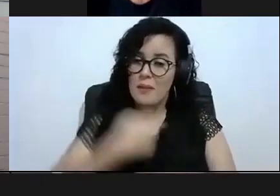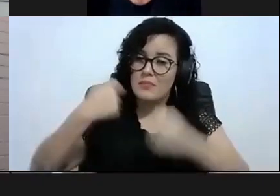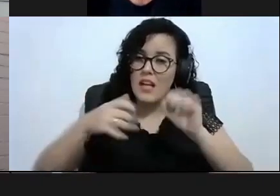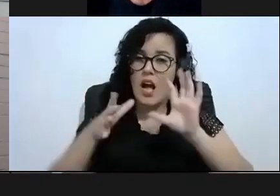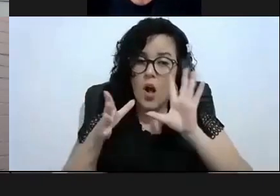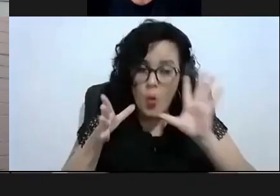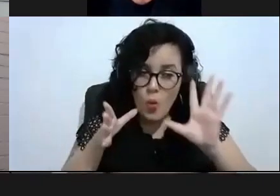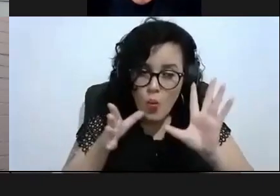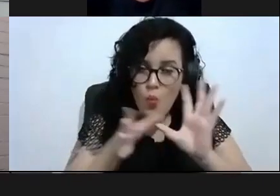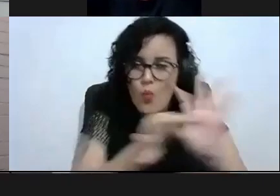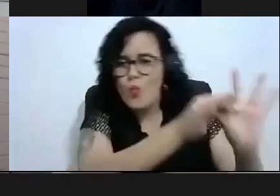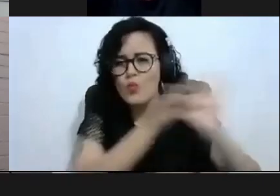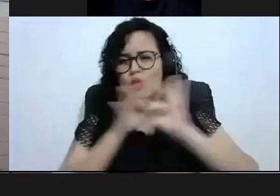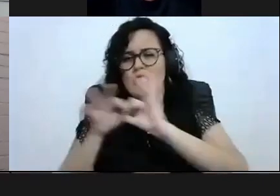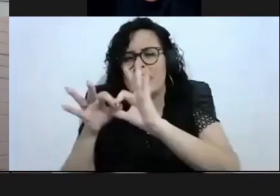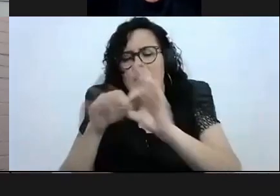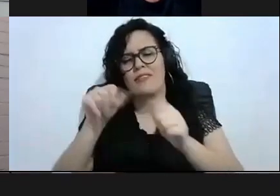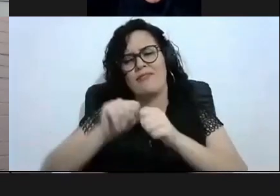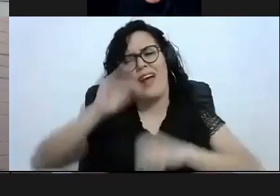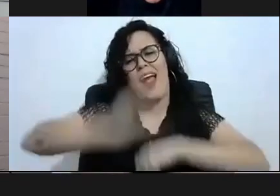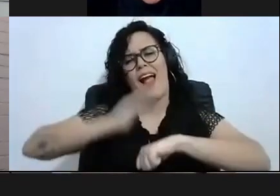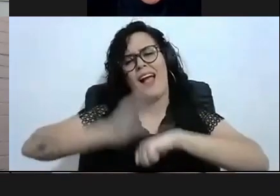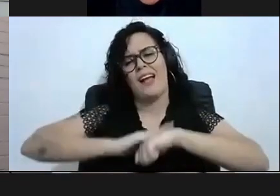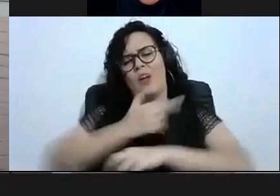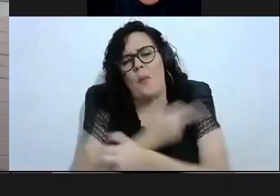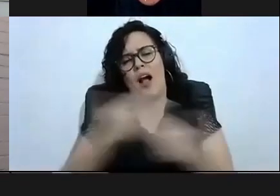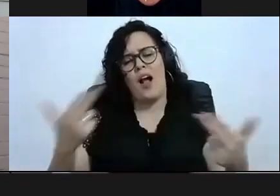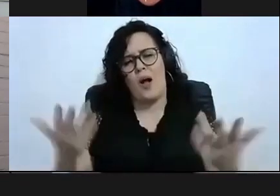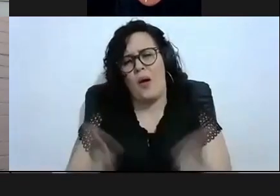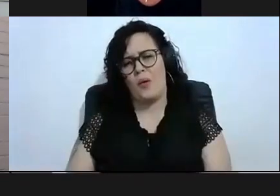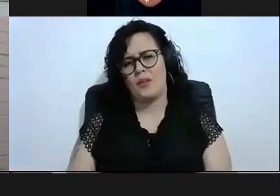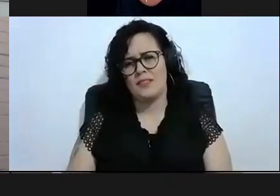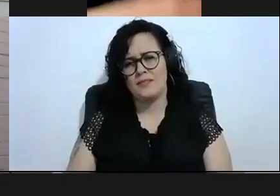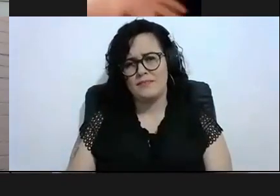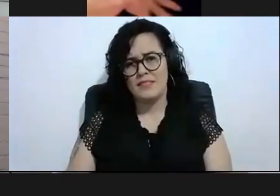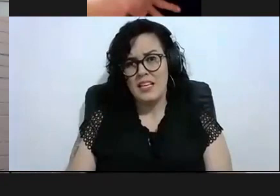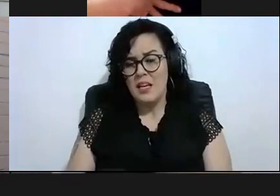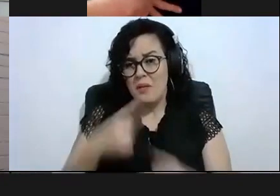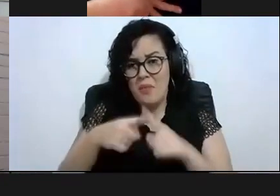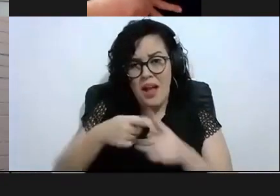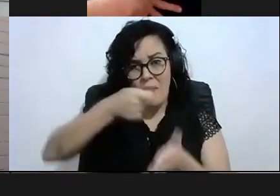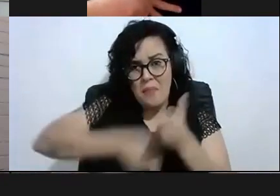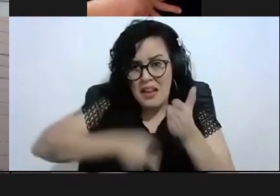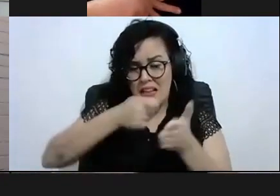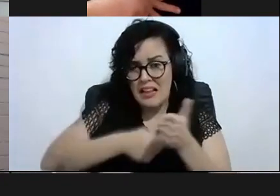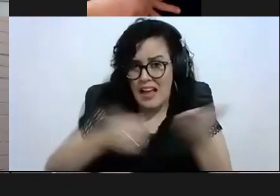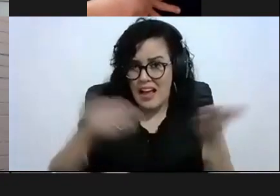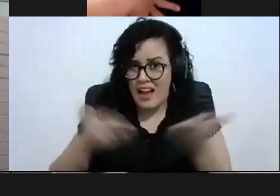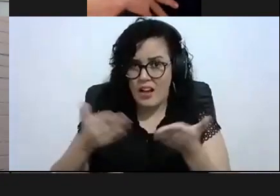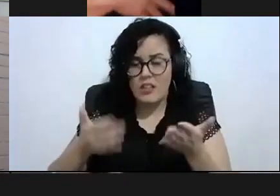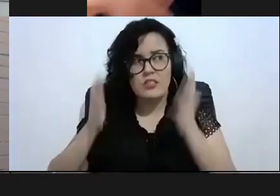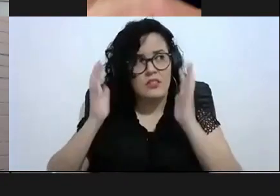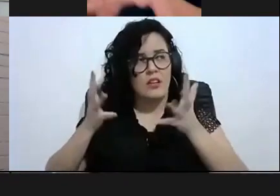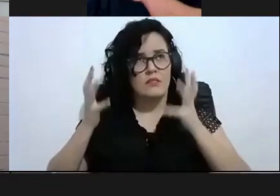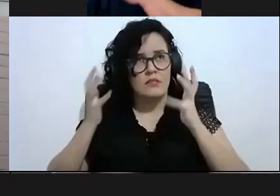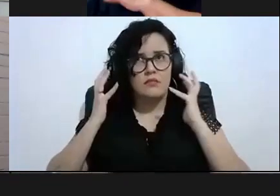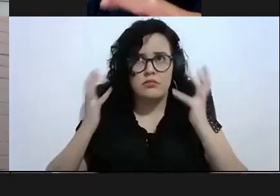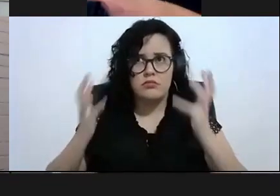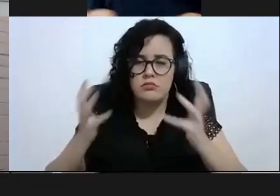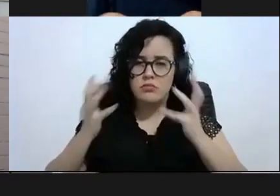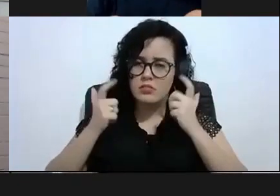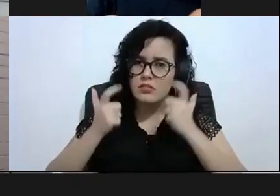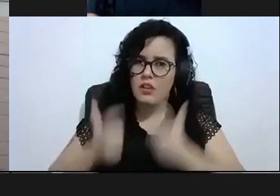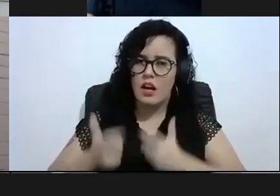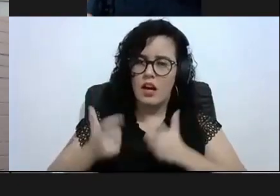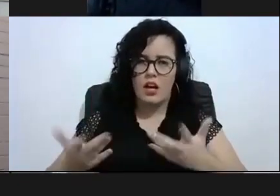alguma coisa, porque essa militância de mídia social também já me encheu o saco. Então, vai lá